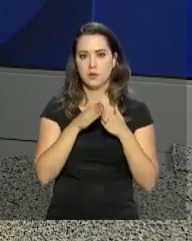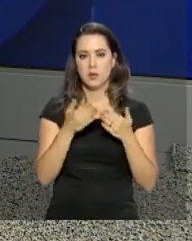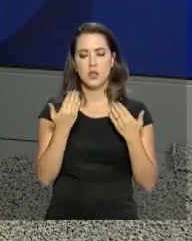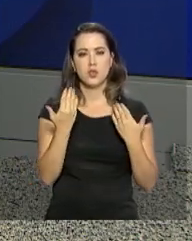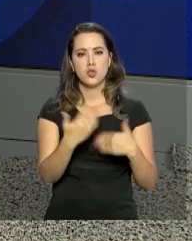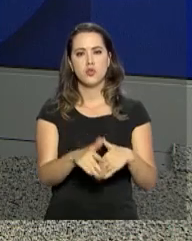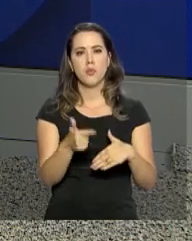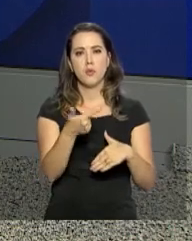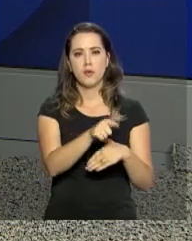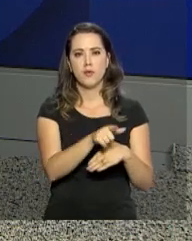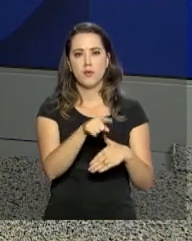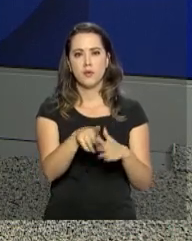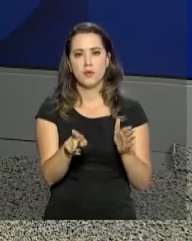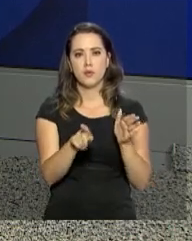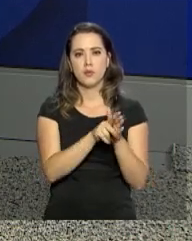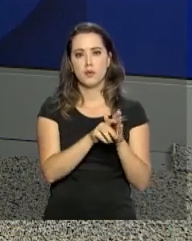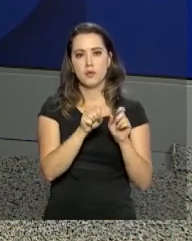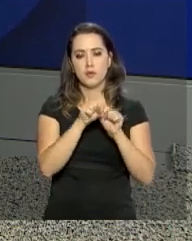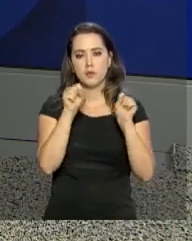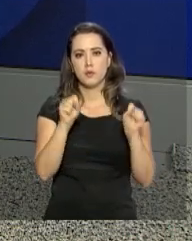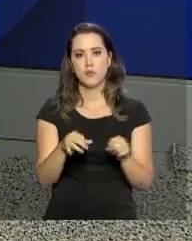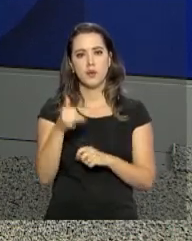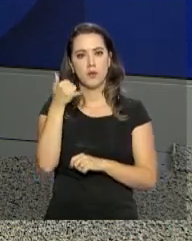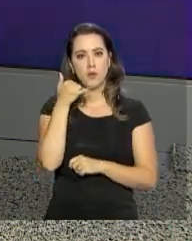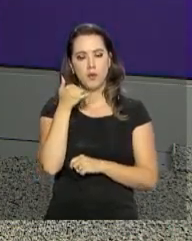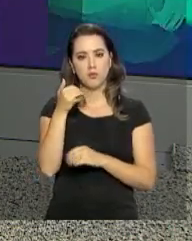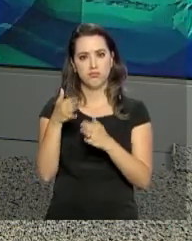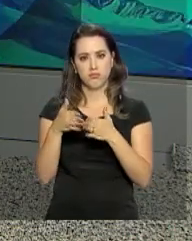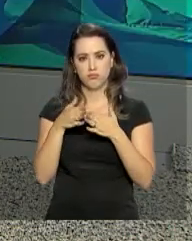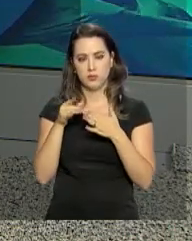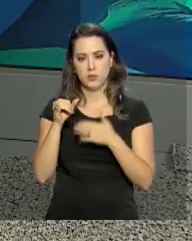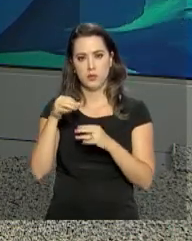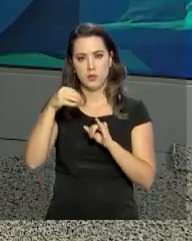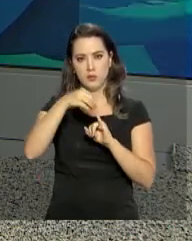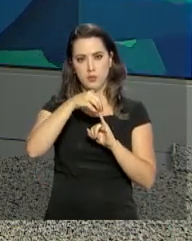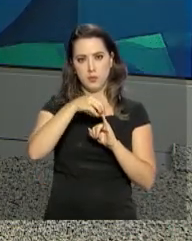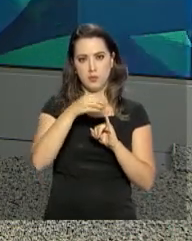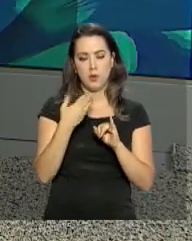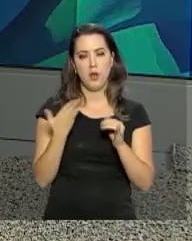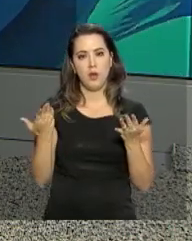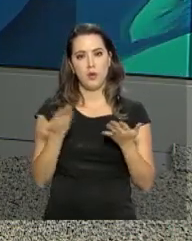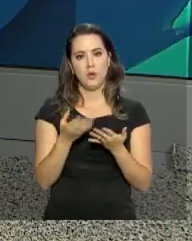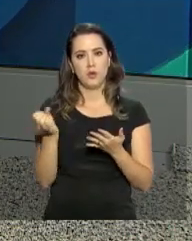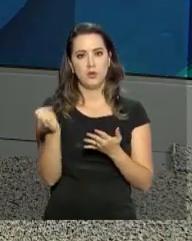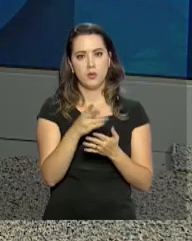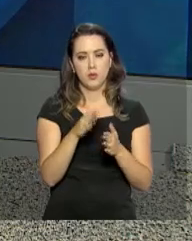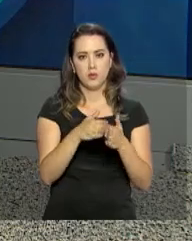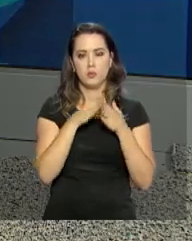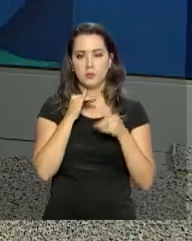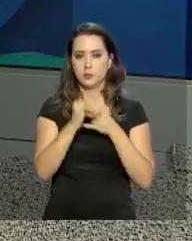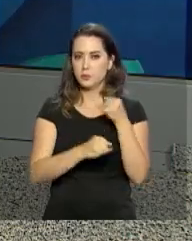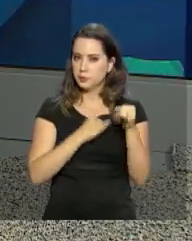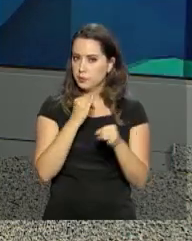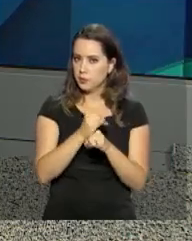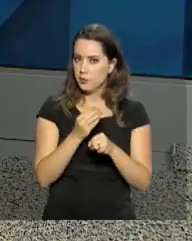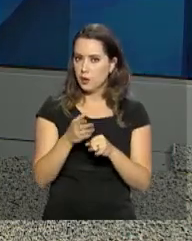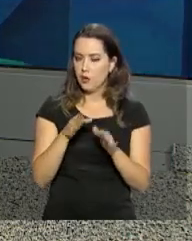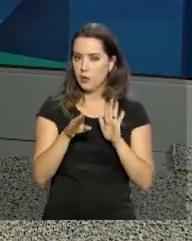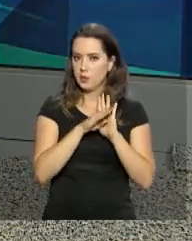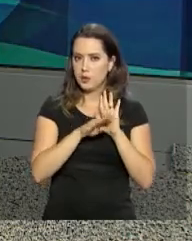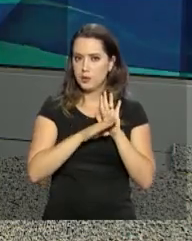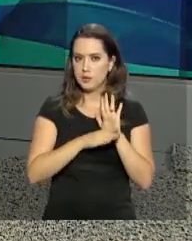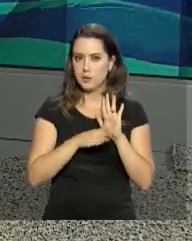de reaplicação eram registrados pelo sistema fale conosco do inep com a inclusão da solicitação pela internet o processo